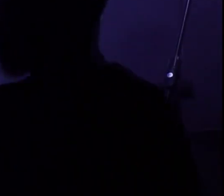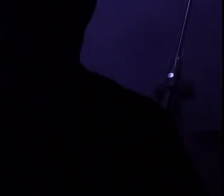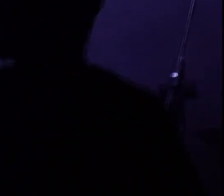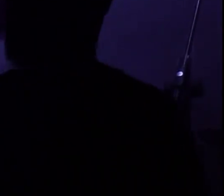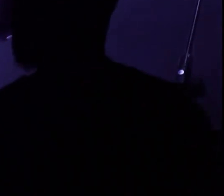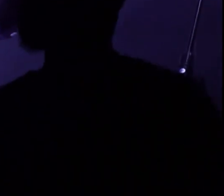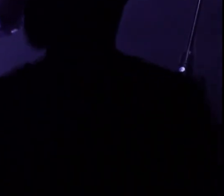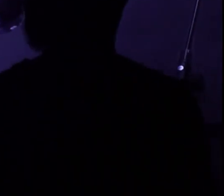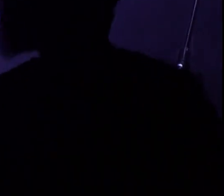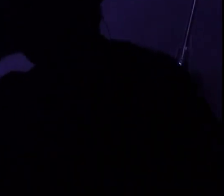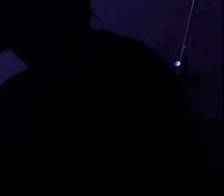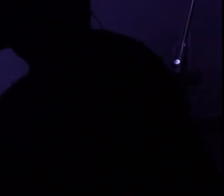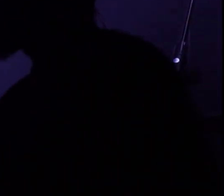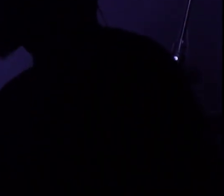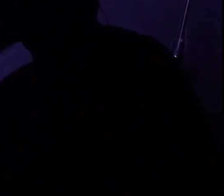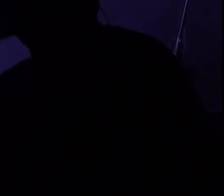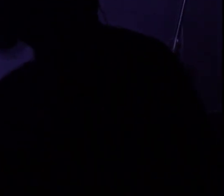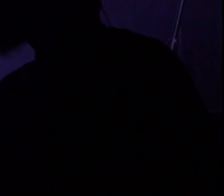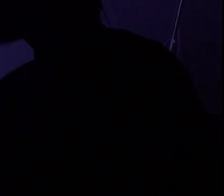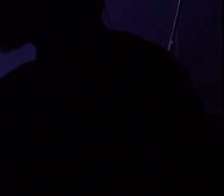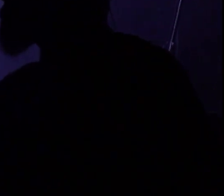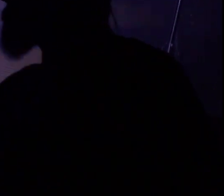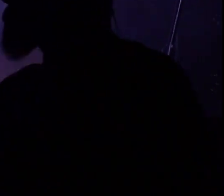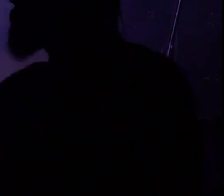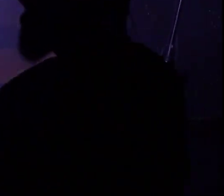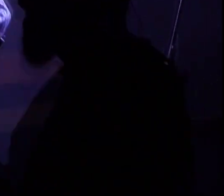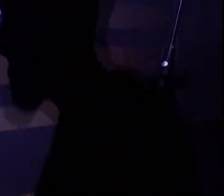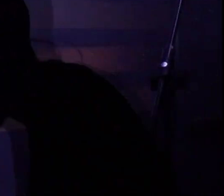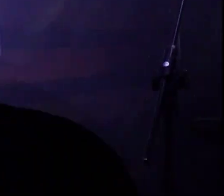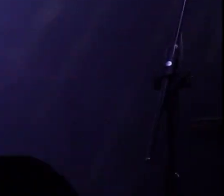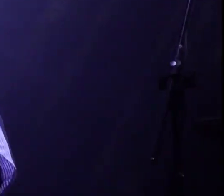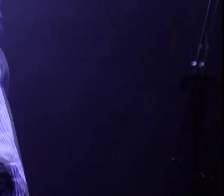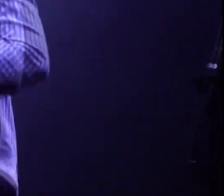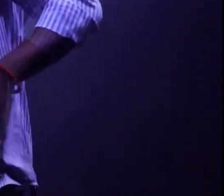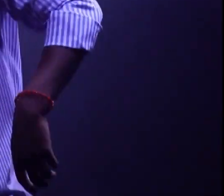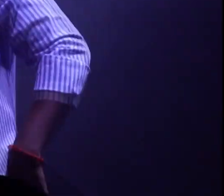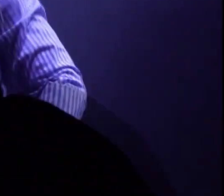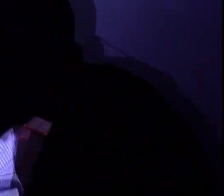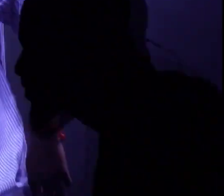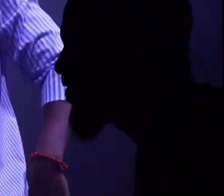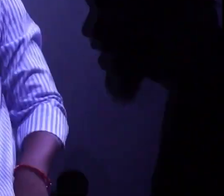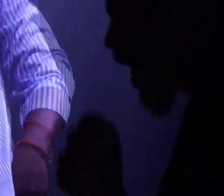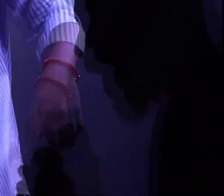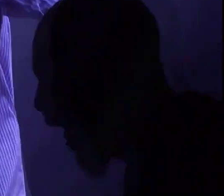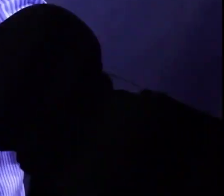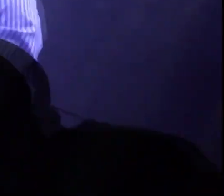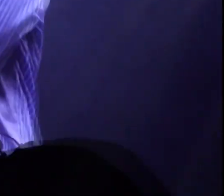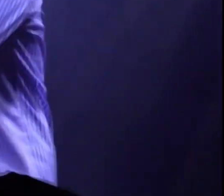Oh,